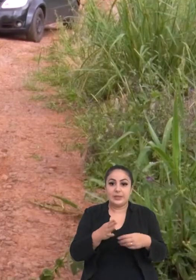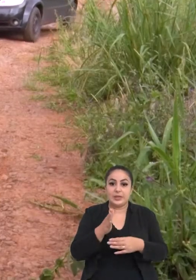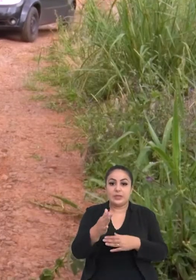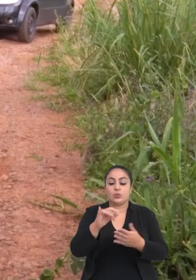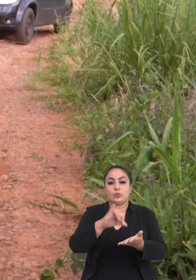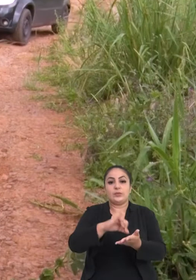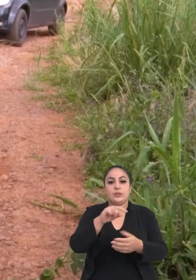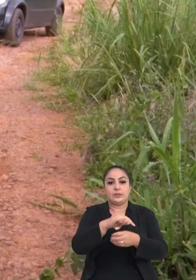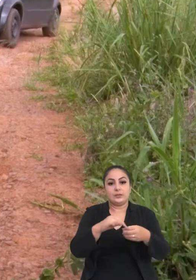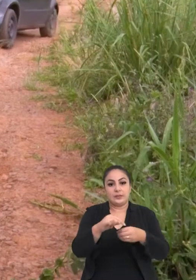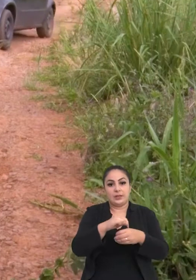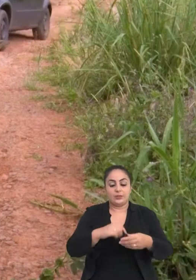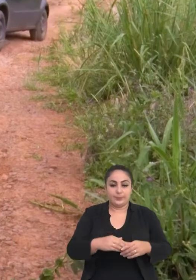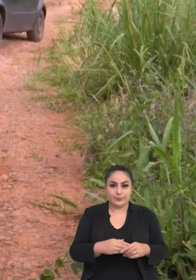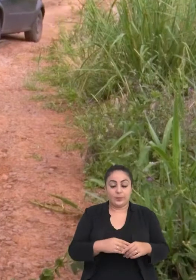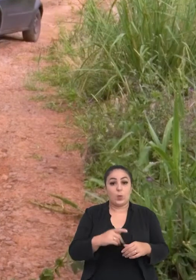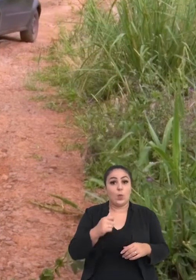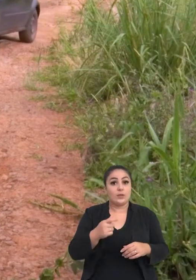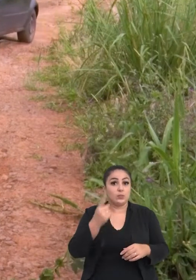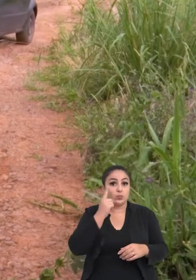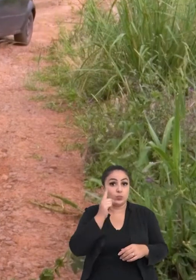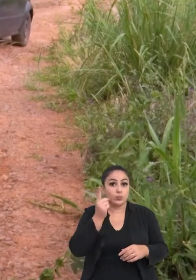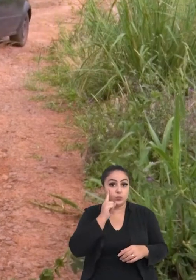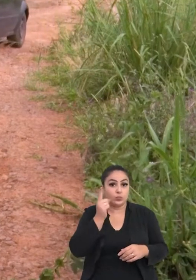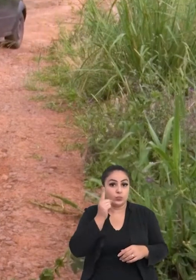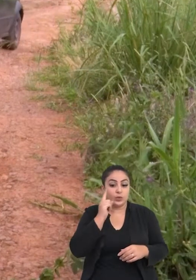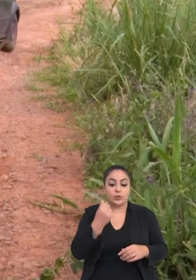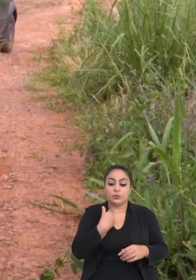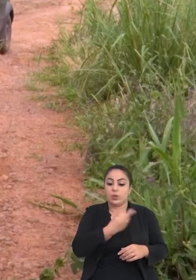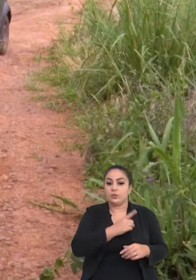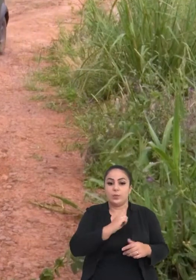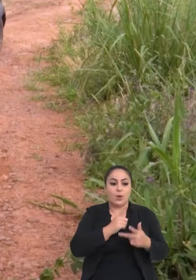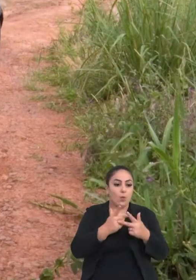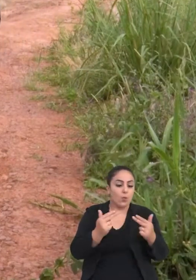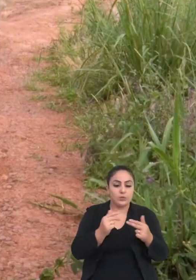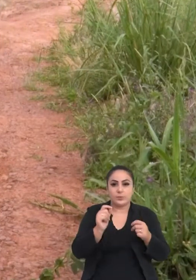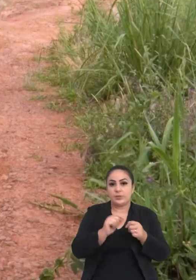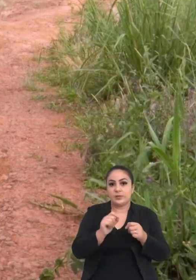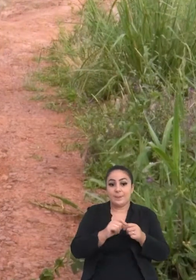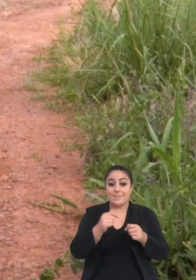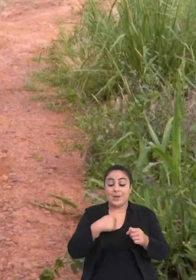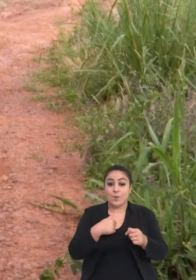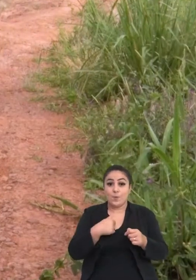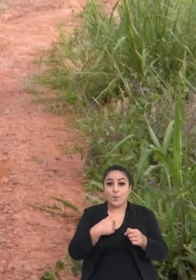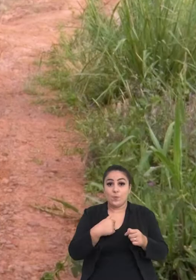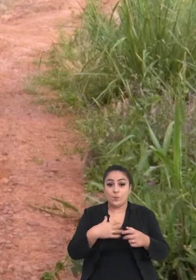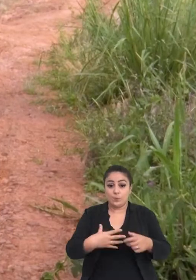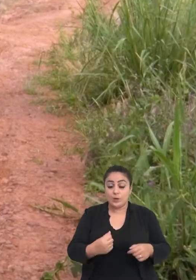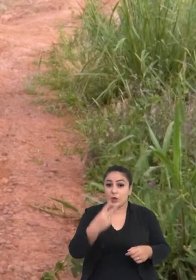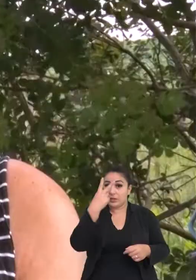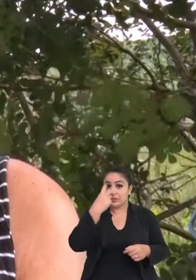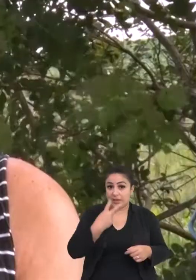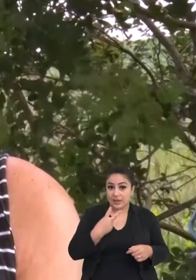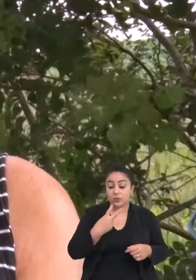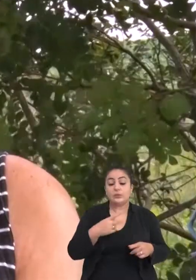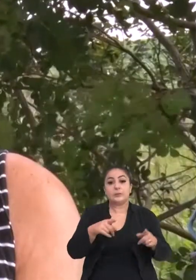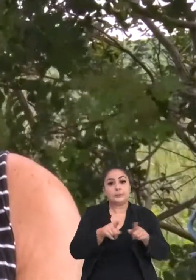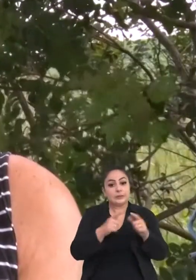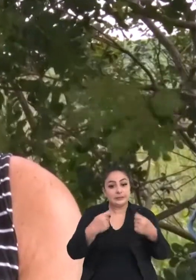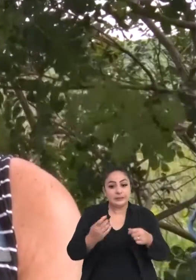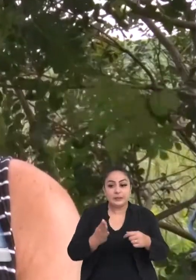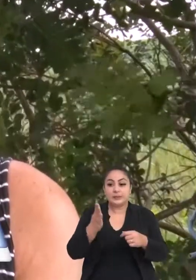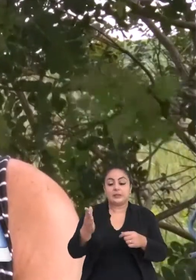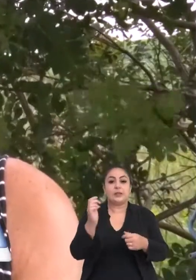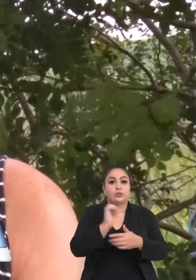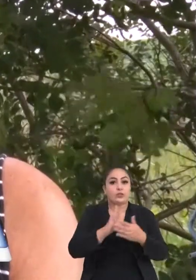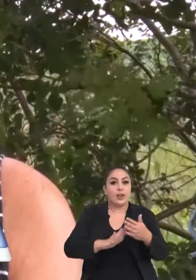que precisa ir até o centro da cidade. Quase todos os dias, né? A gente tem uma coisa ou outra para ir, né? Tem o meu filho que é deficiente visual, que precisa